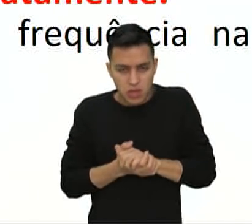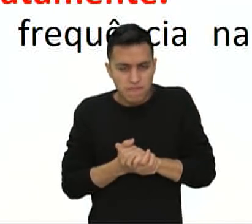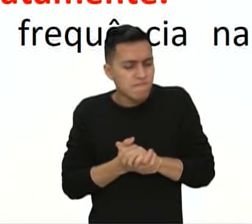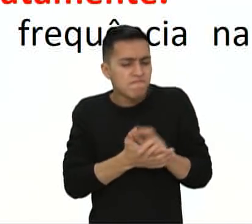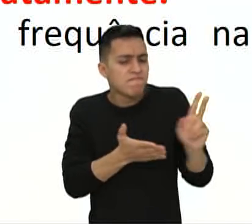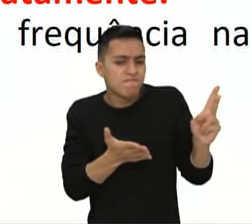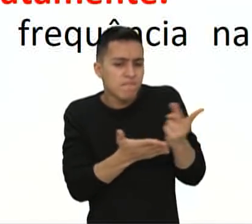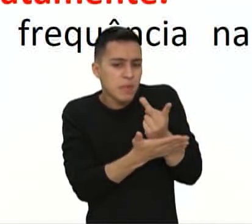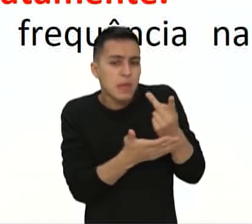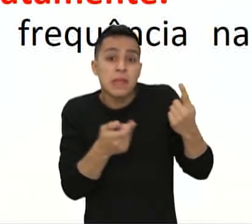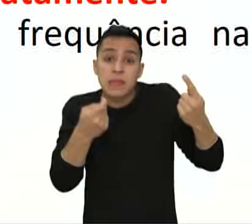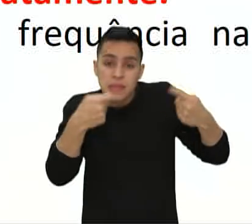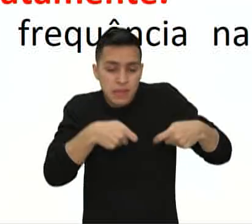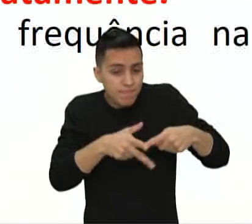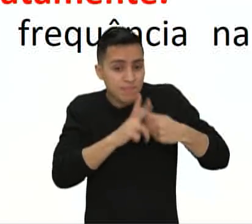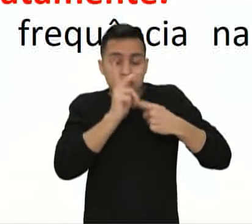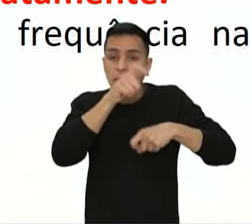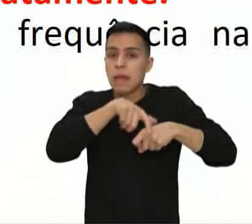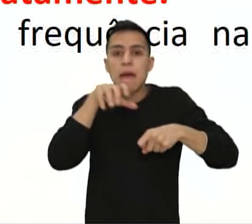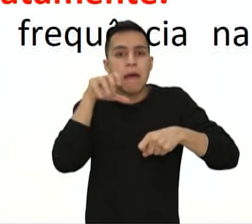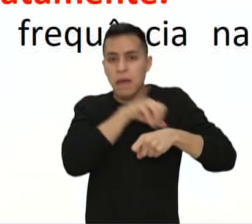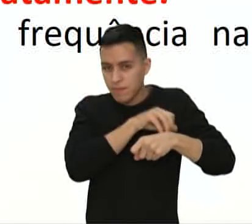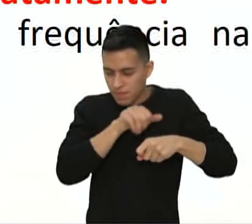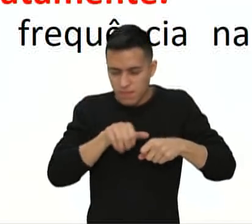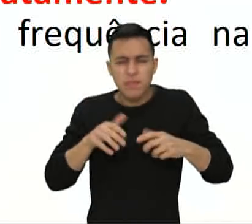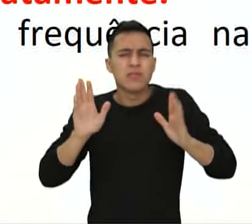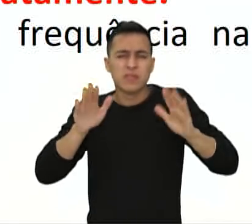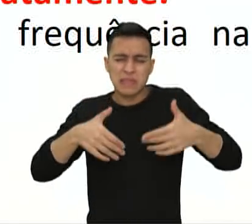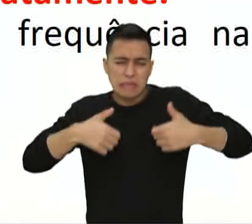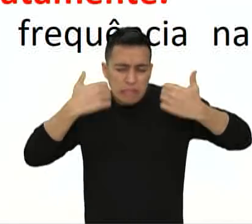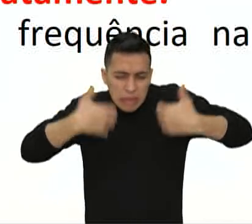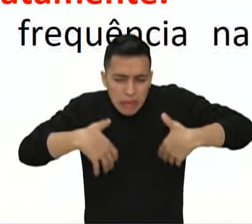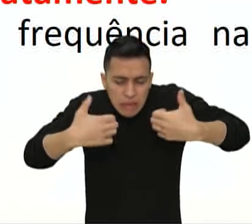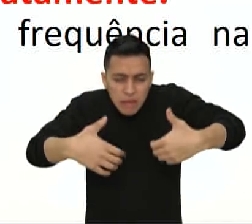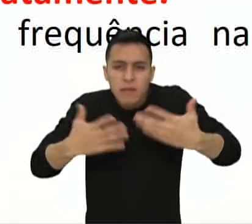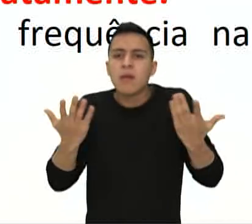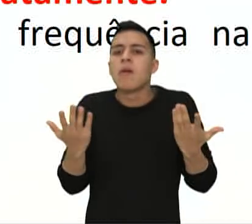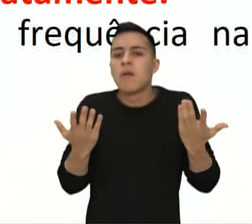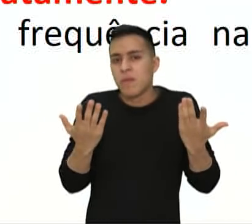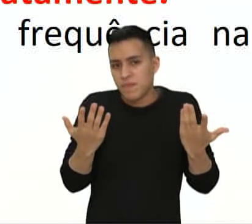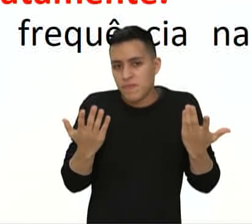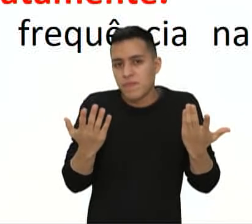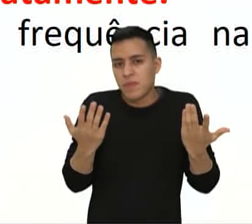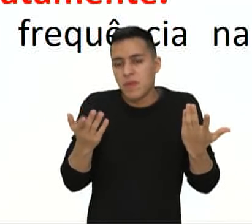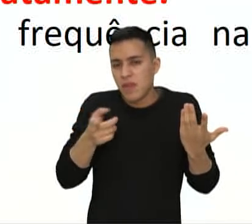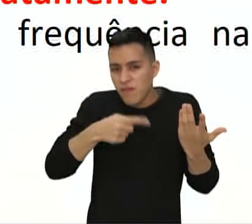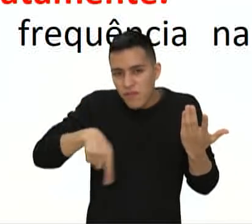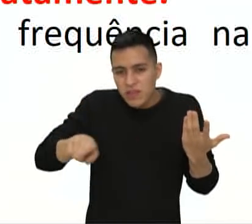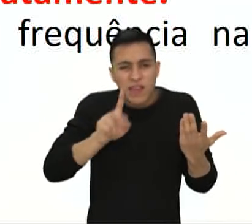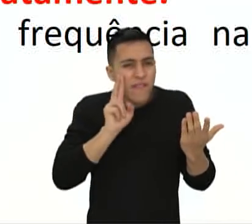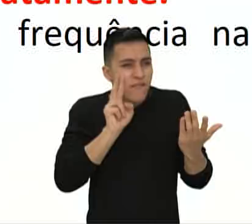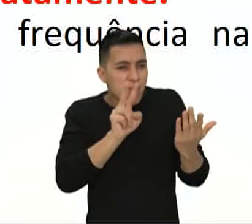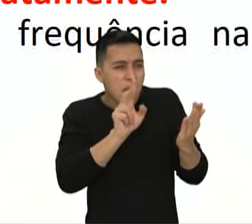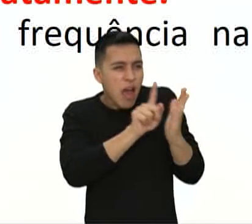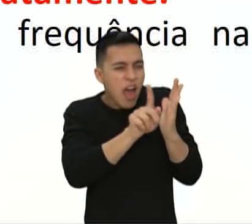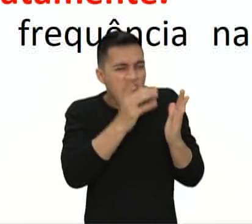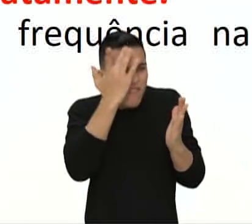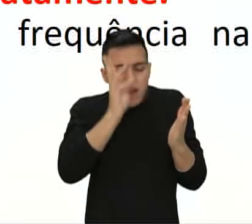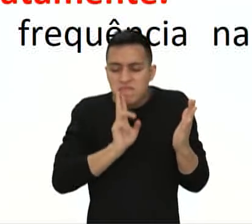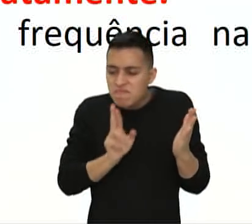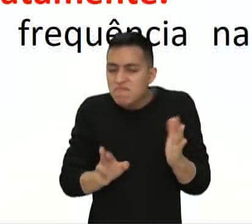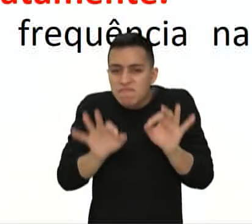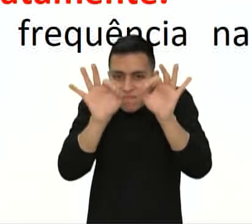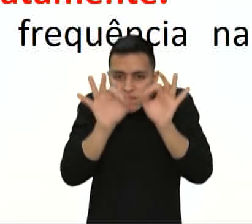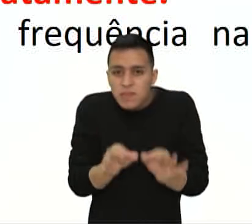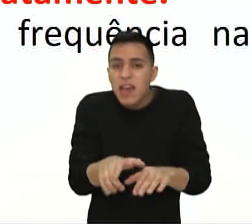é necessário corrigir imediatamente. A gente falou tanto isso que eu creio assim que você olhou o quiz ali e já sabia a resposta,